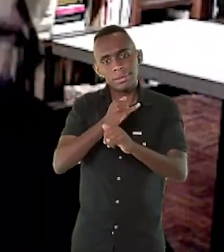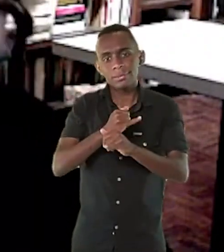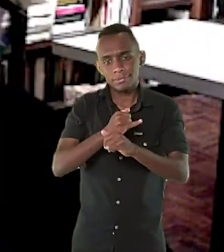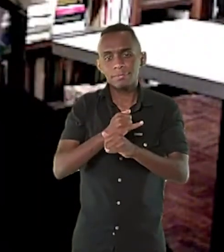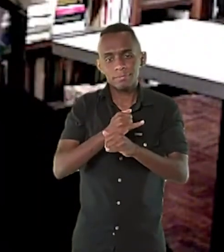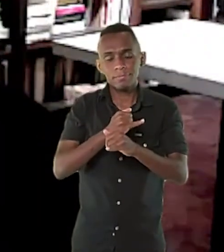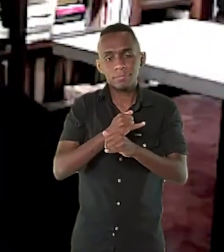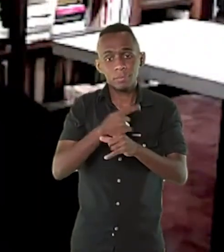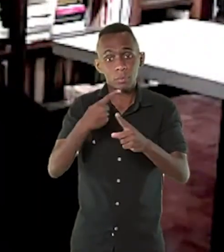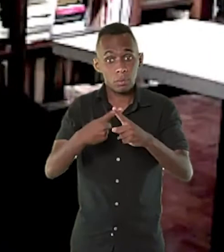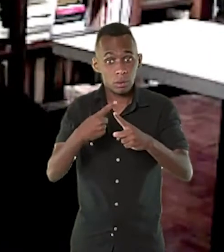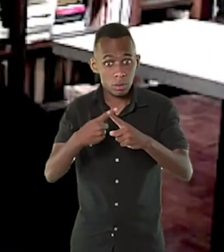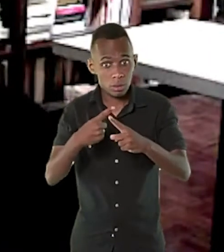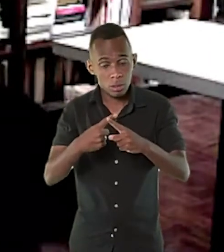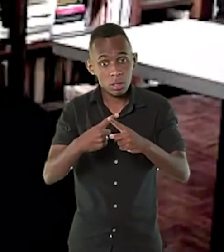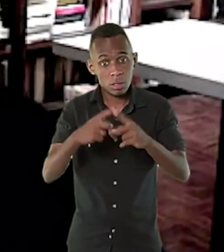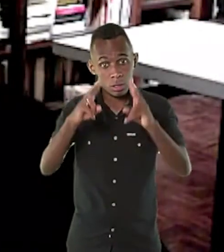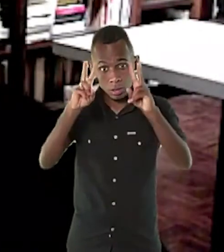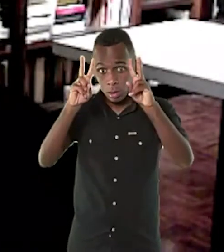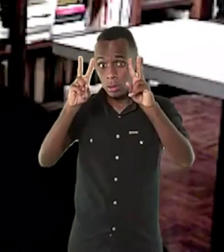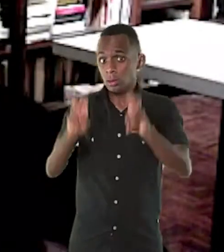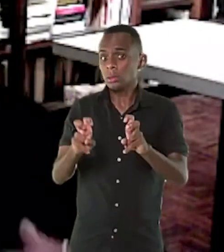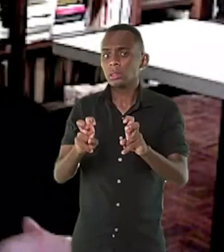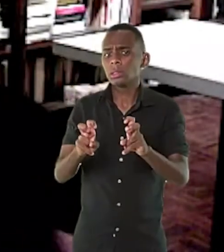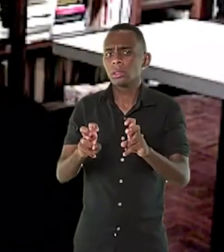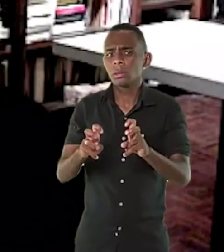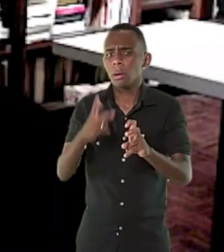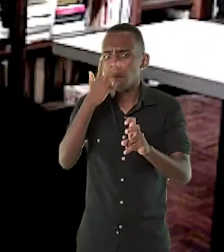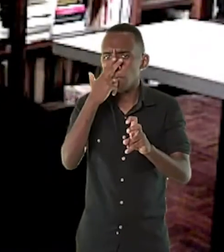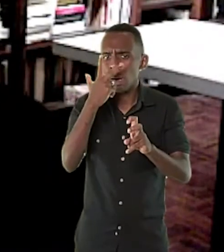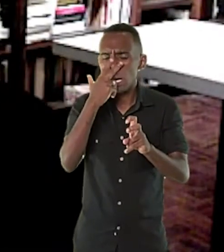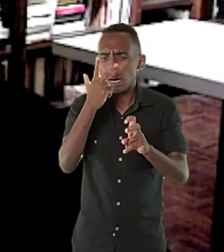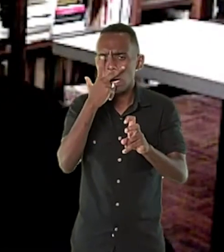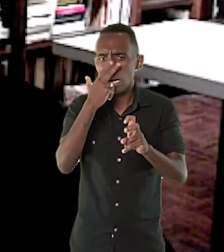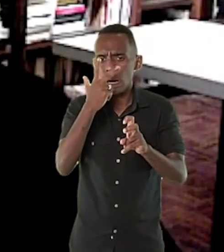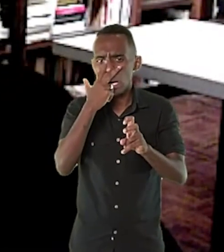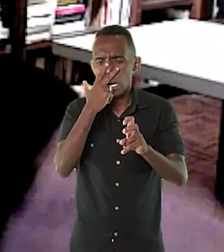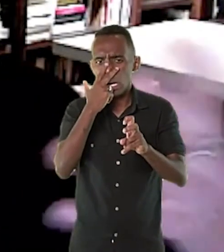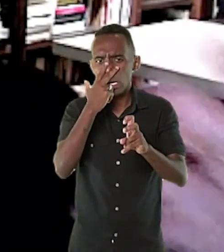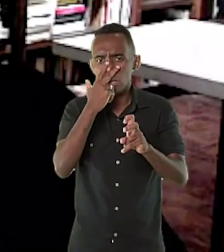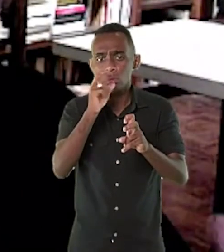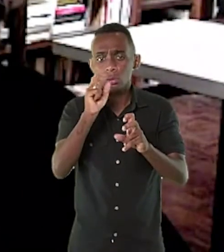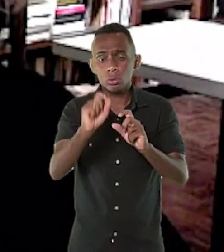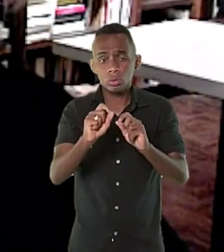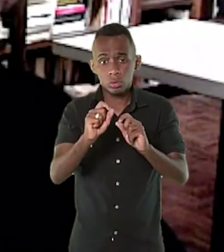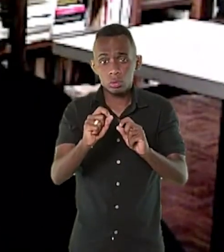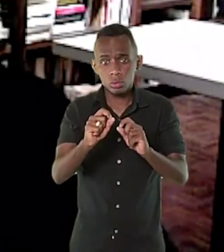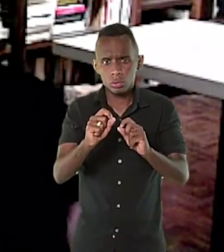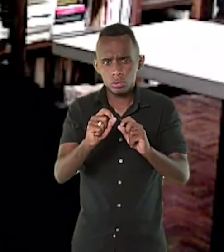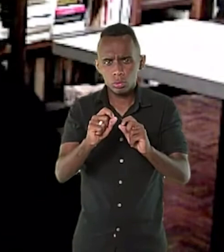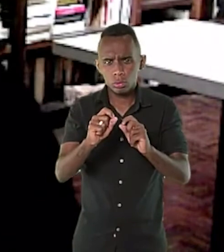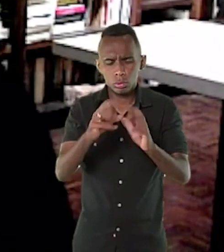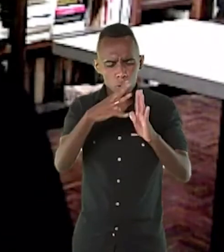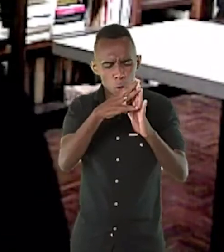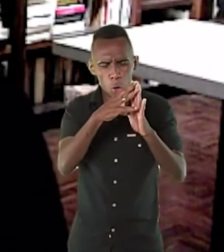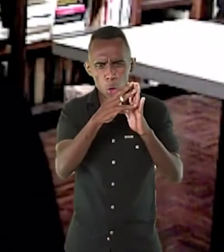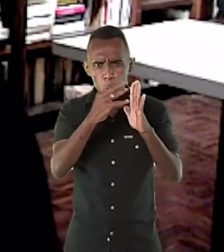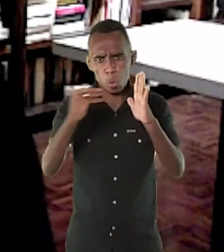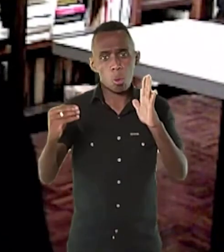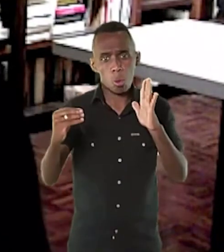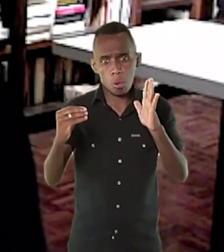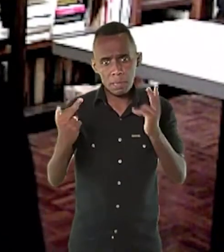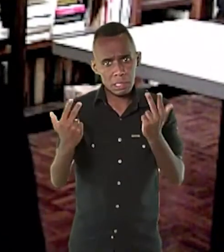Essa questão é que me parece que está aí clamando